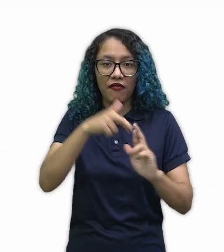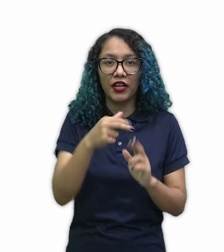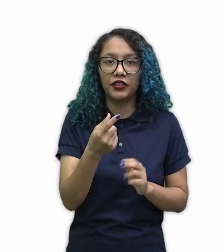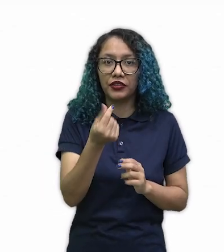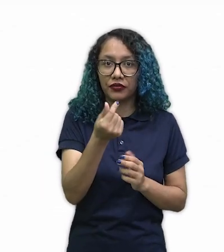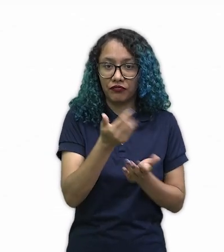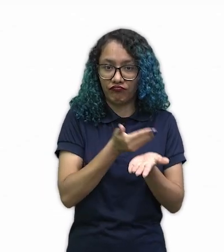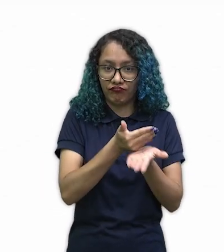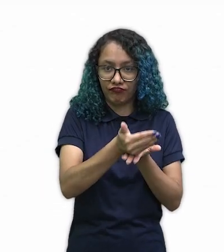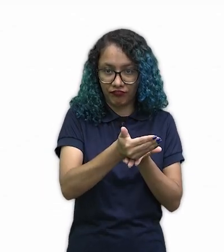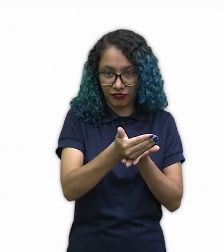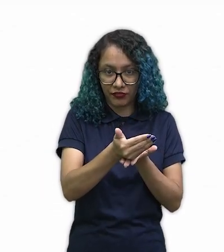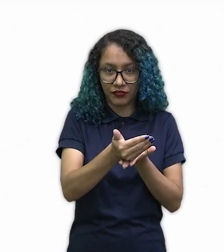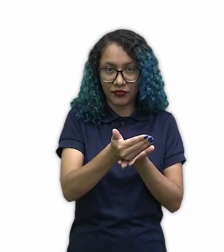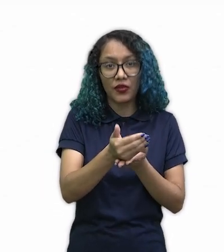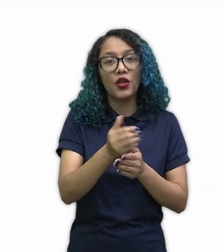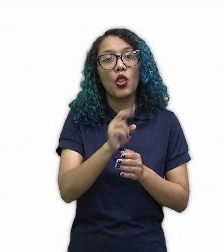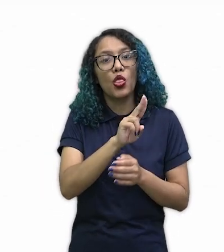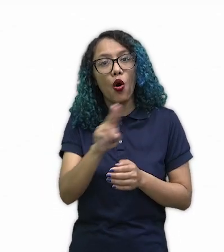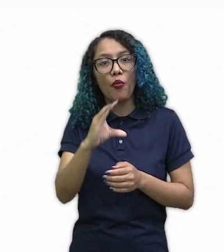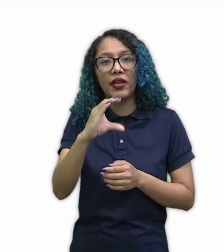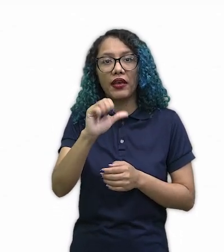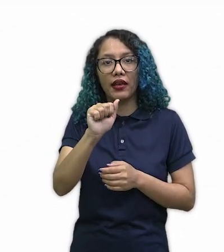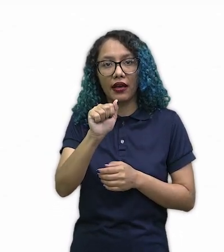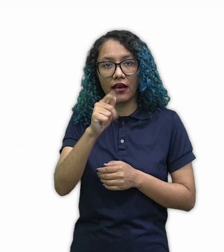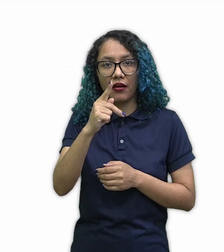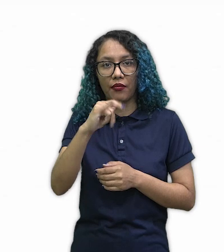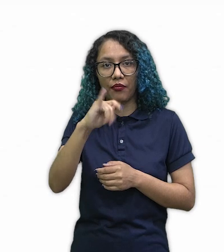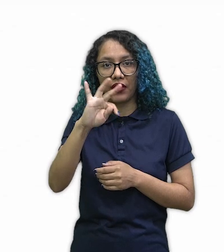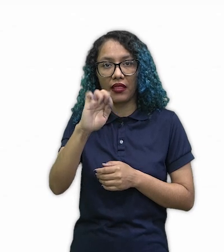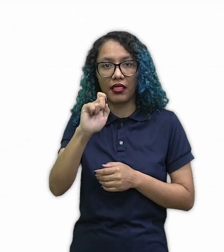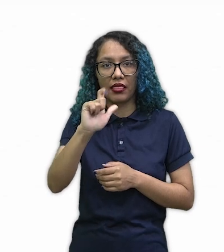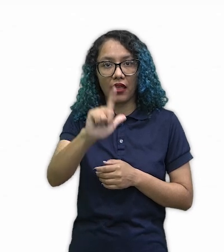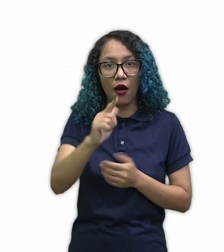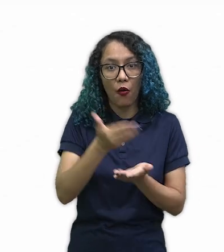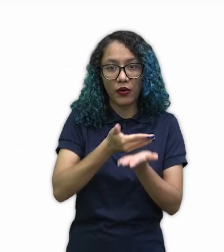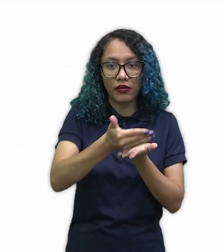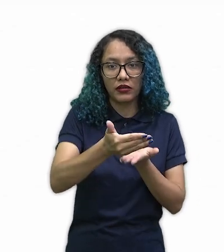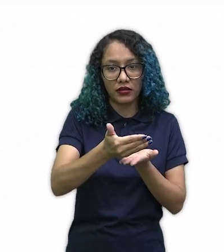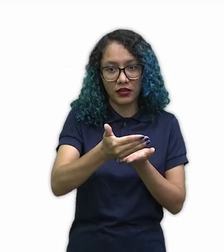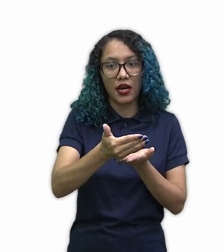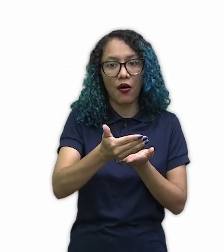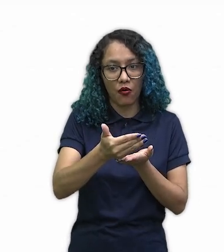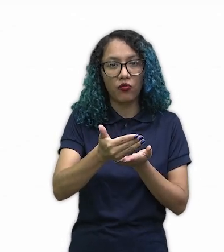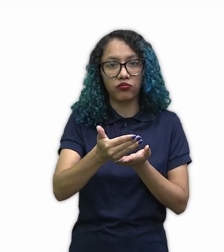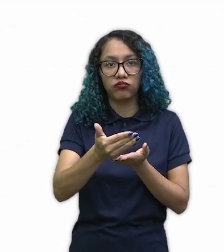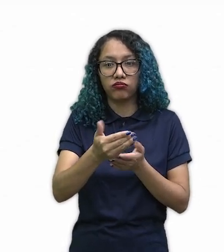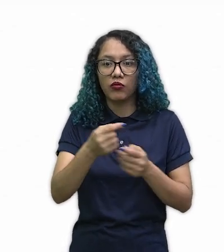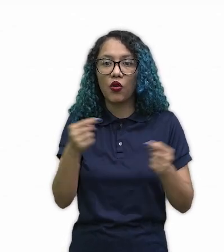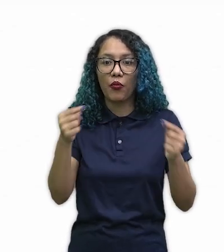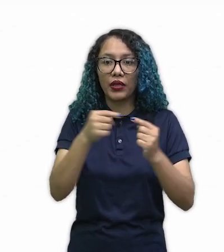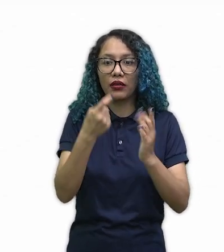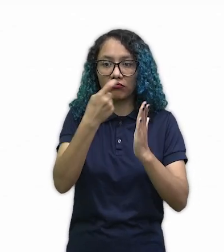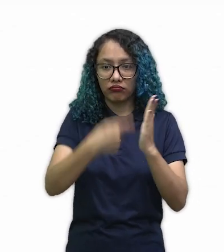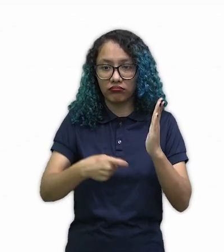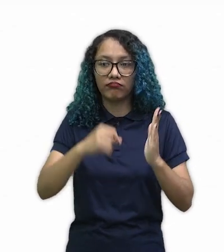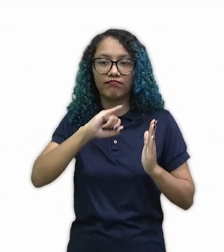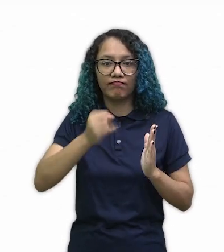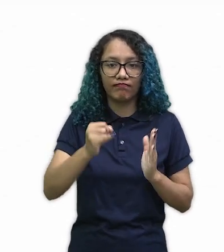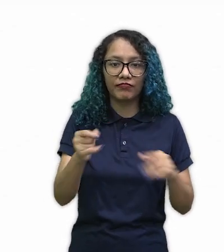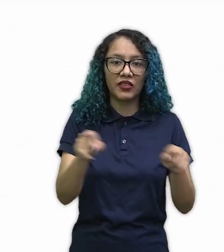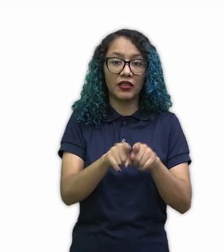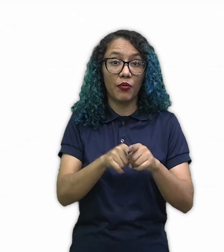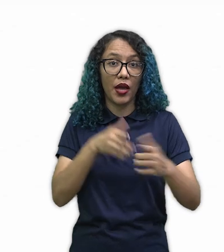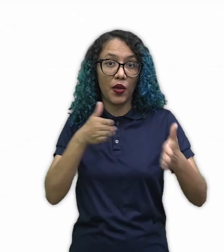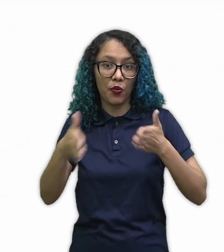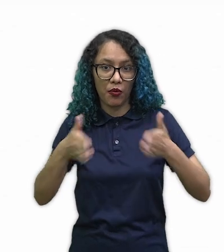que geralmente a gente vai chamá-lo de capital inicial, tá? De acordo com uma taxa de juros e um período de tempo. Eles